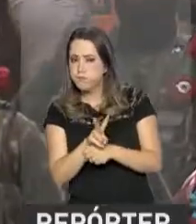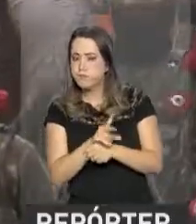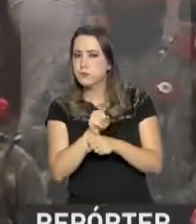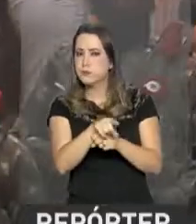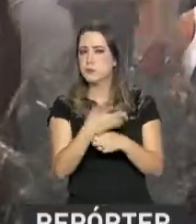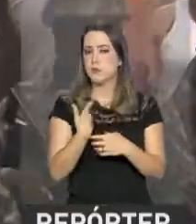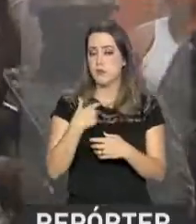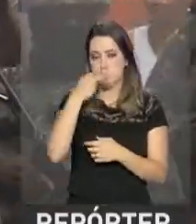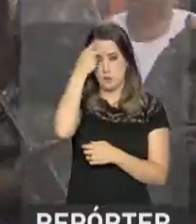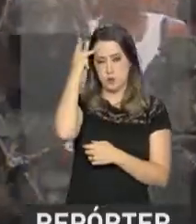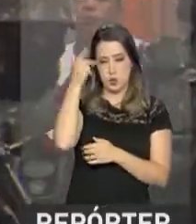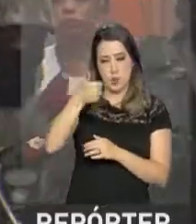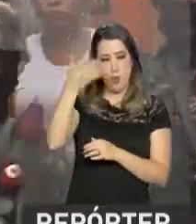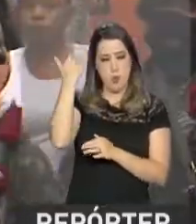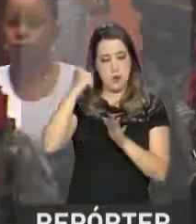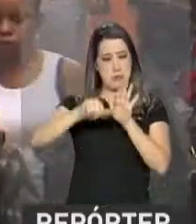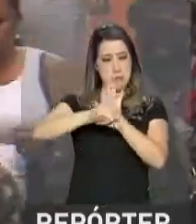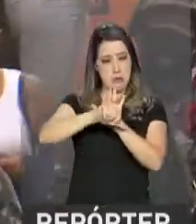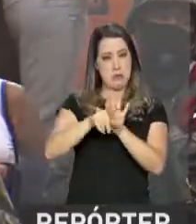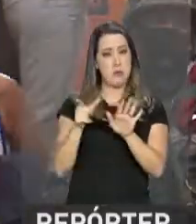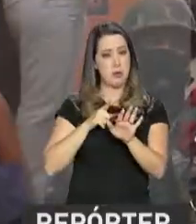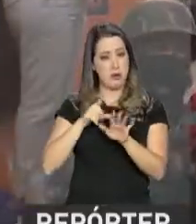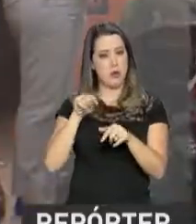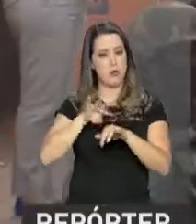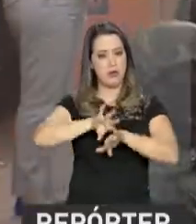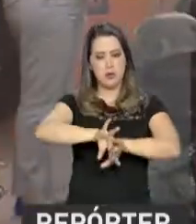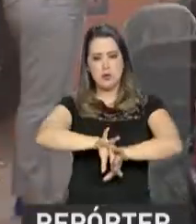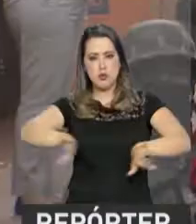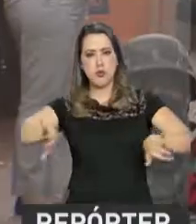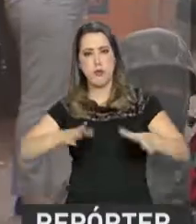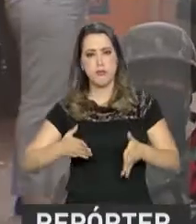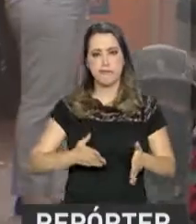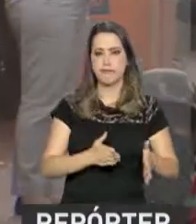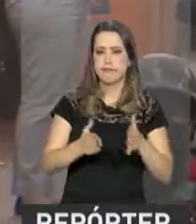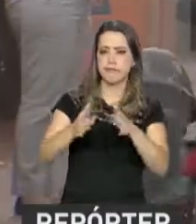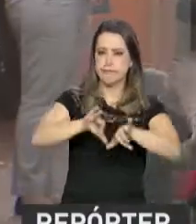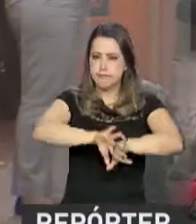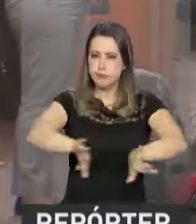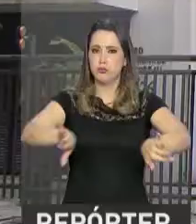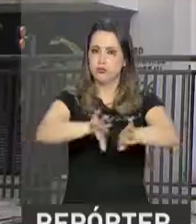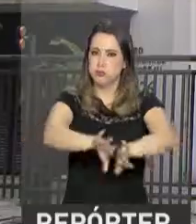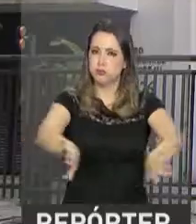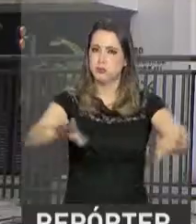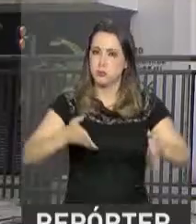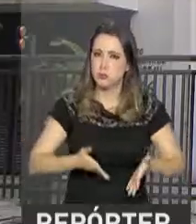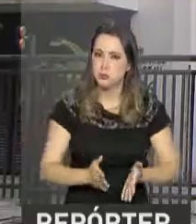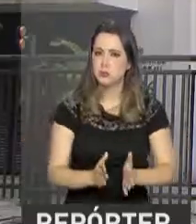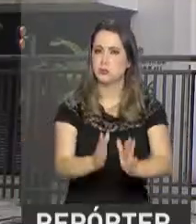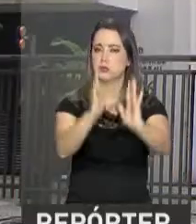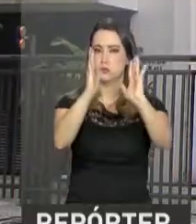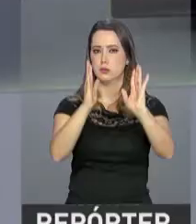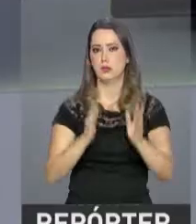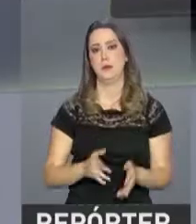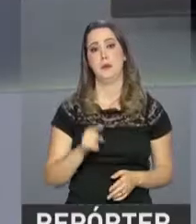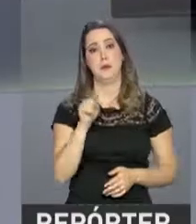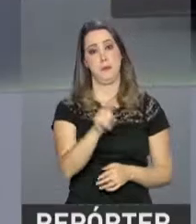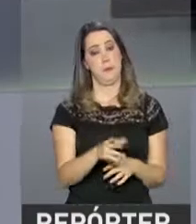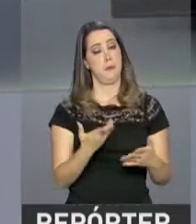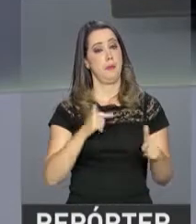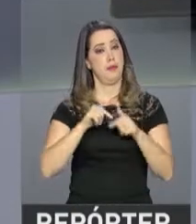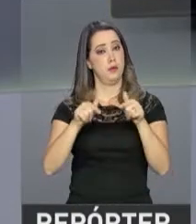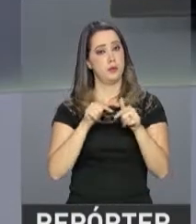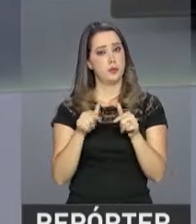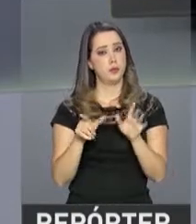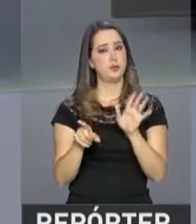e remoção de barricadas nas comunidades da Babilônia e Chapéu Mangueira, na zona sul do Rio de Janeiro. A